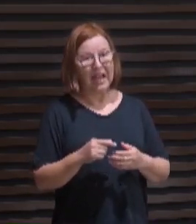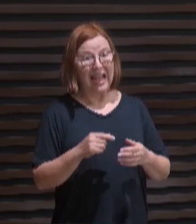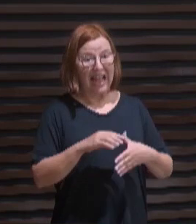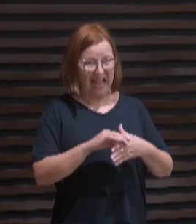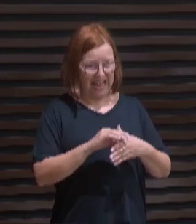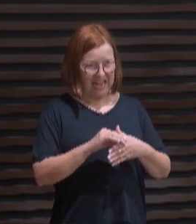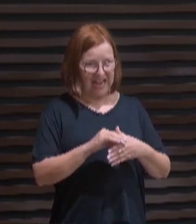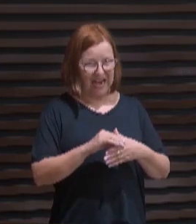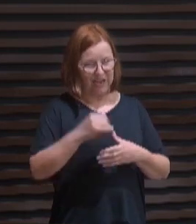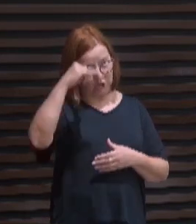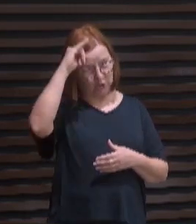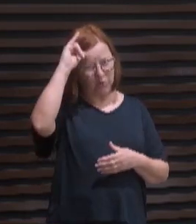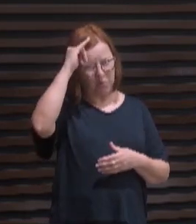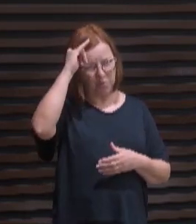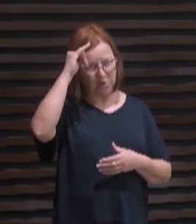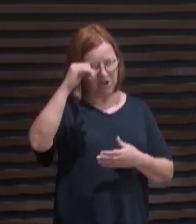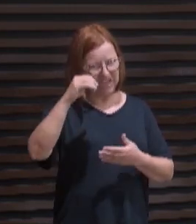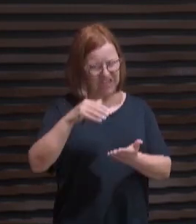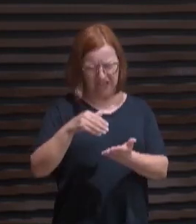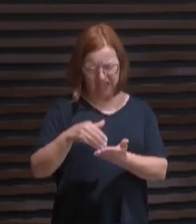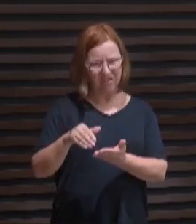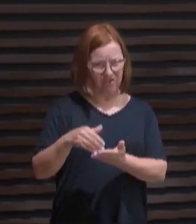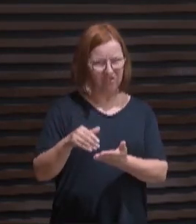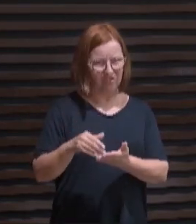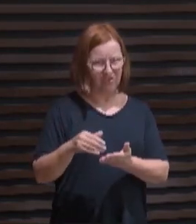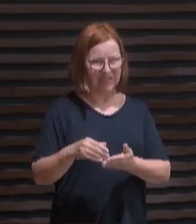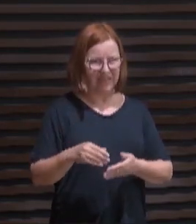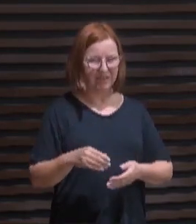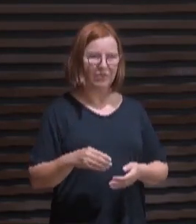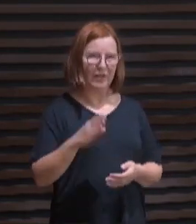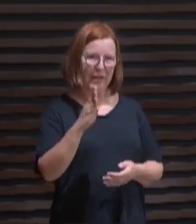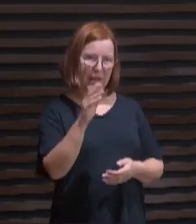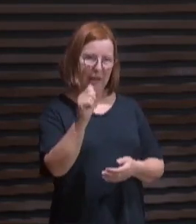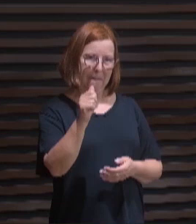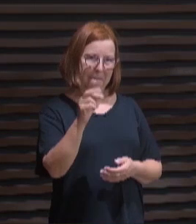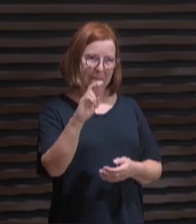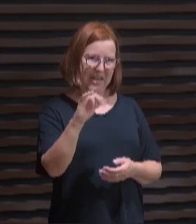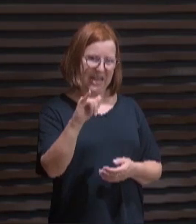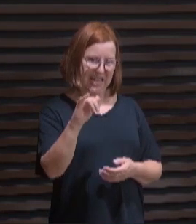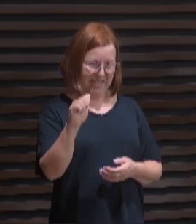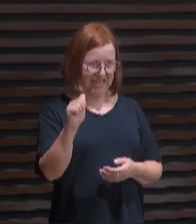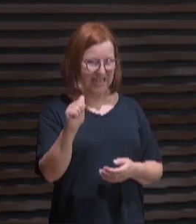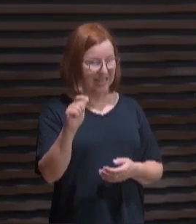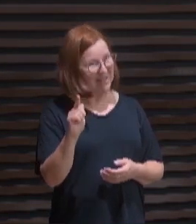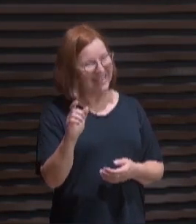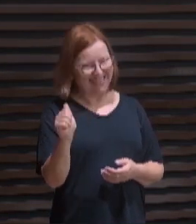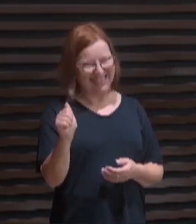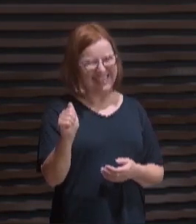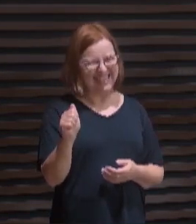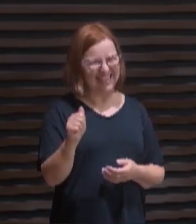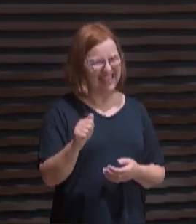que é coisa orgânica para fazer adubo. Se pusesse 100 gramas de fezes